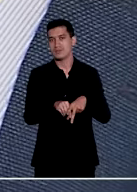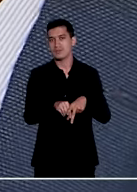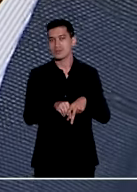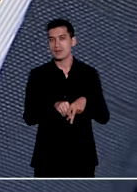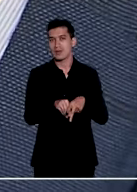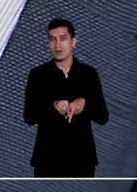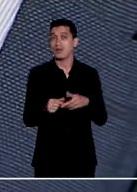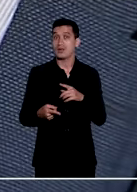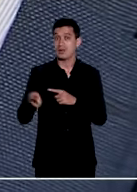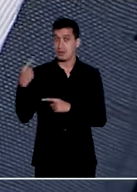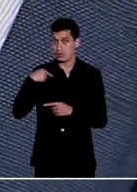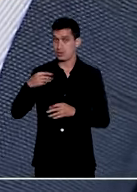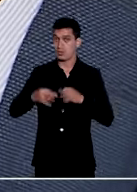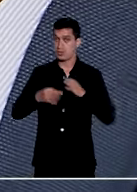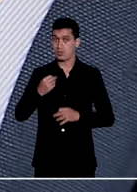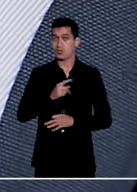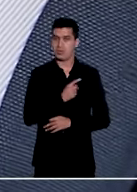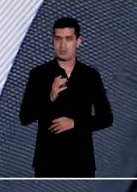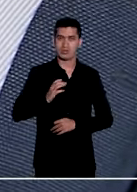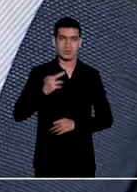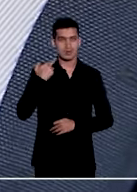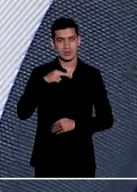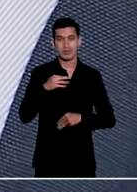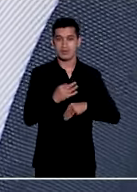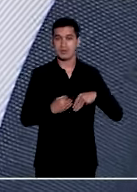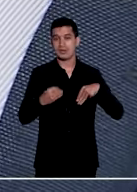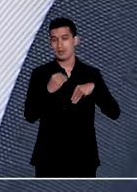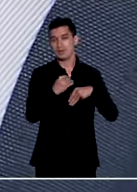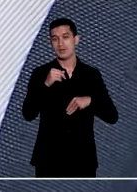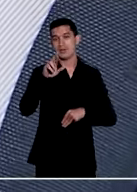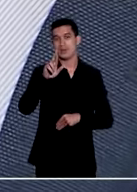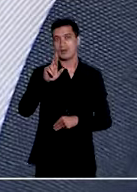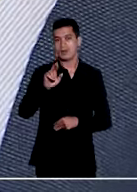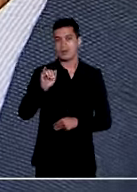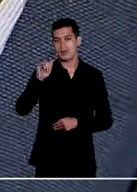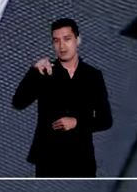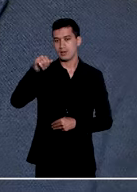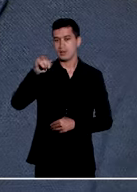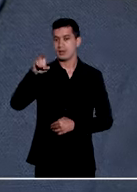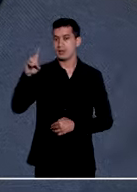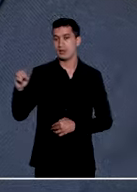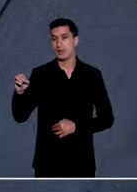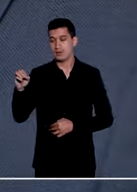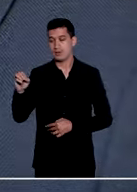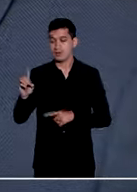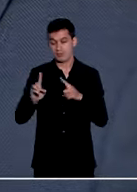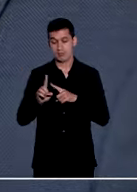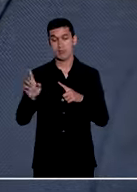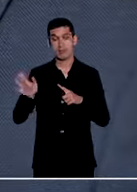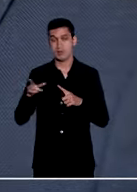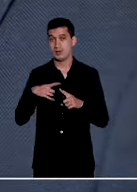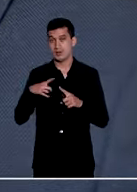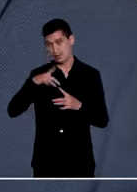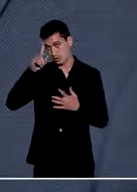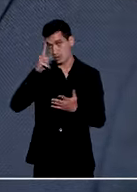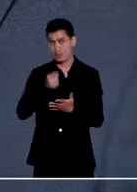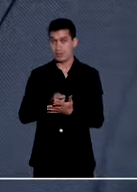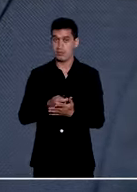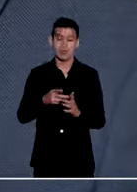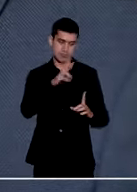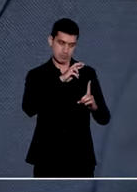anterior o relator do caso no STJ Ministro Reinaldo Soares da Fonseca havia determinado que o inquérito fosse